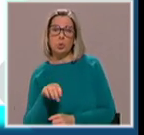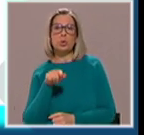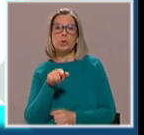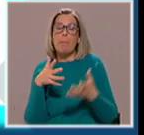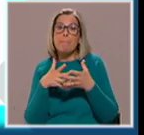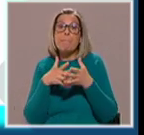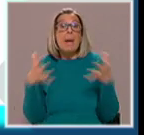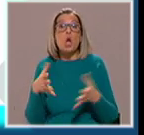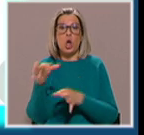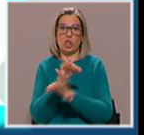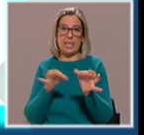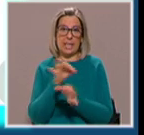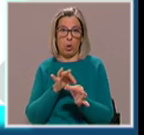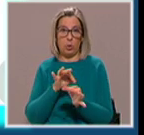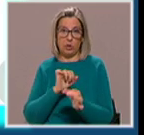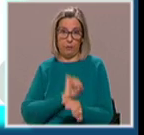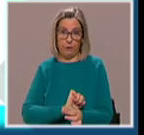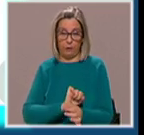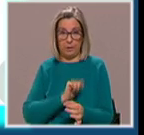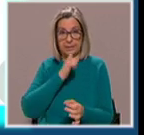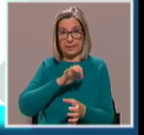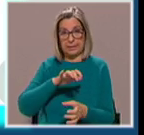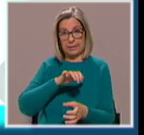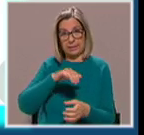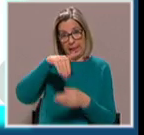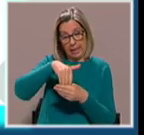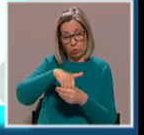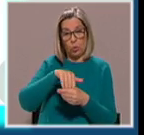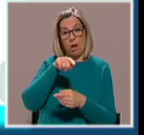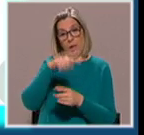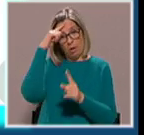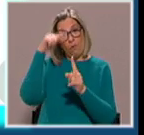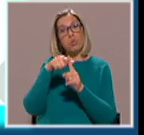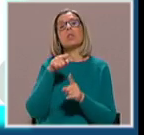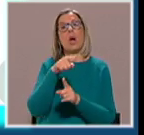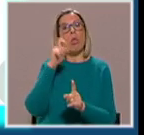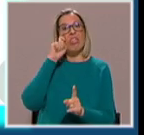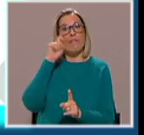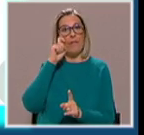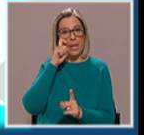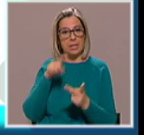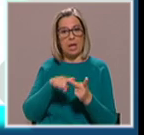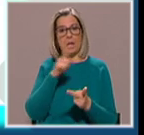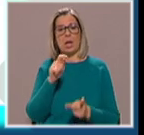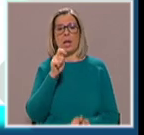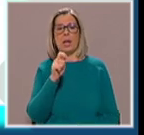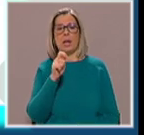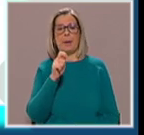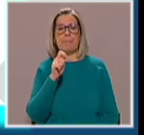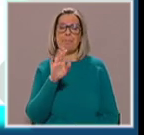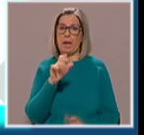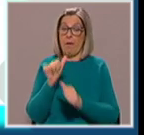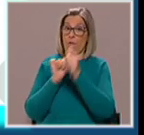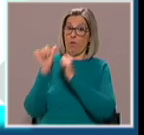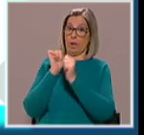células que existem no sangue e têm a função de defesa do organismo. Depois, os eritrócitos. Eu não referi, deixem-me